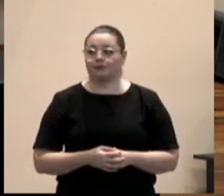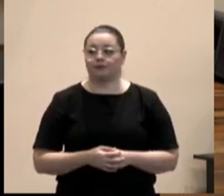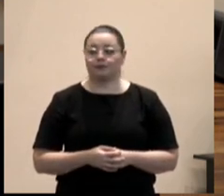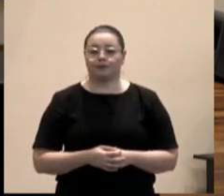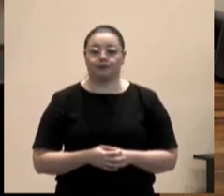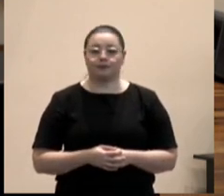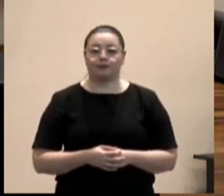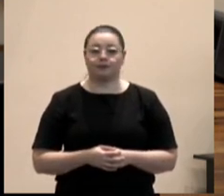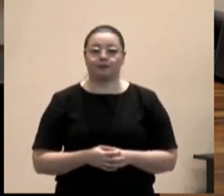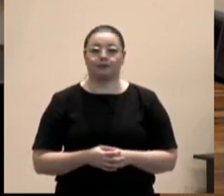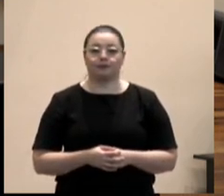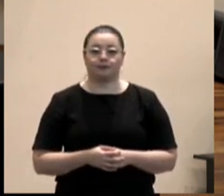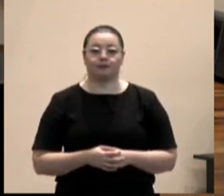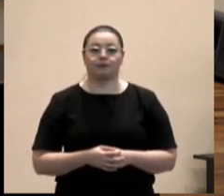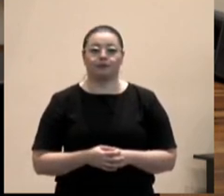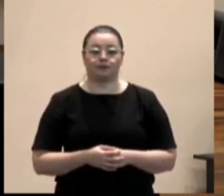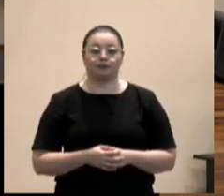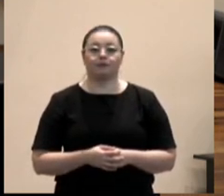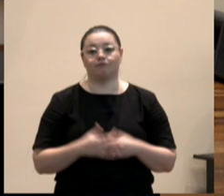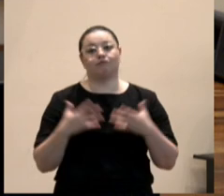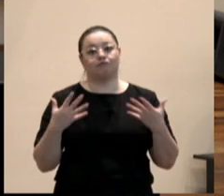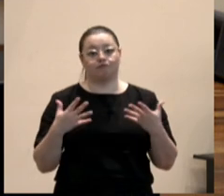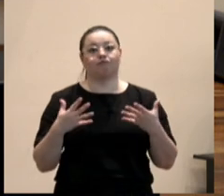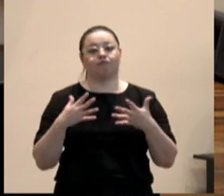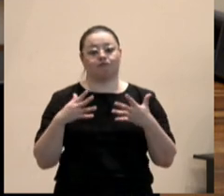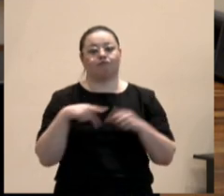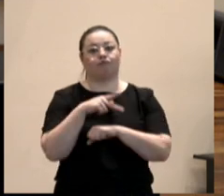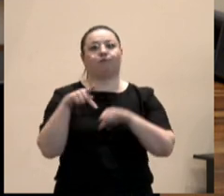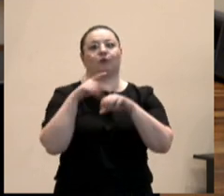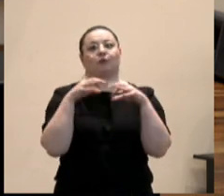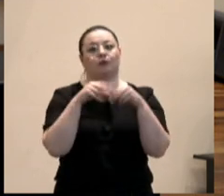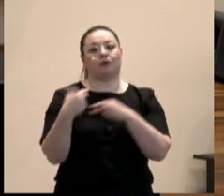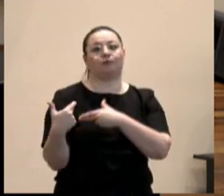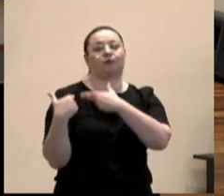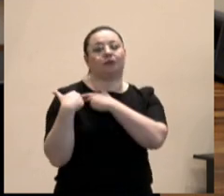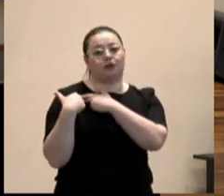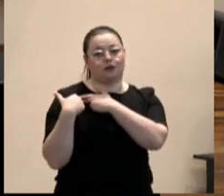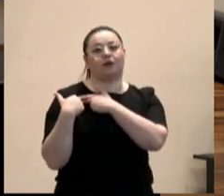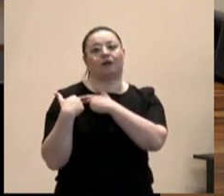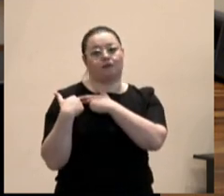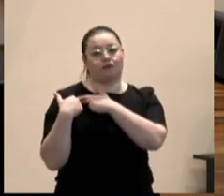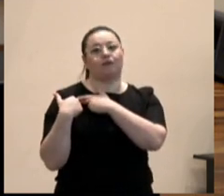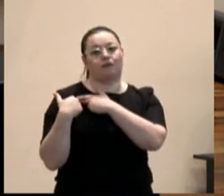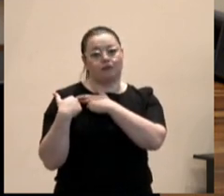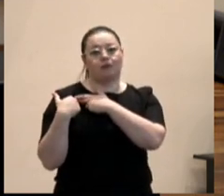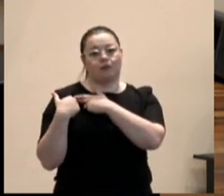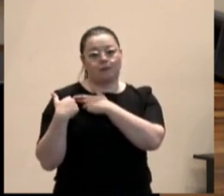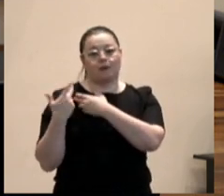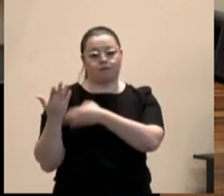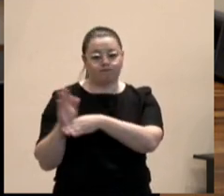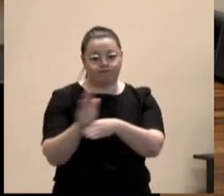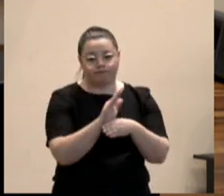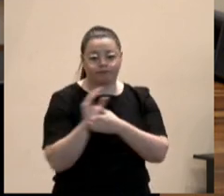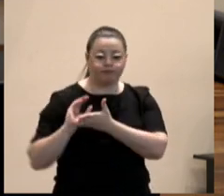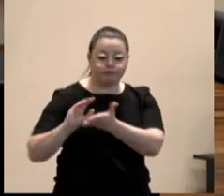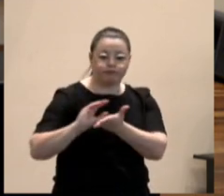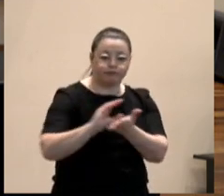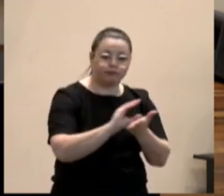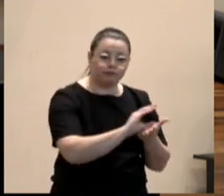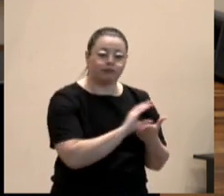Bom, a União, então, responsável por colaborar com estados e municípios, transferir recursos e tal, para